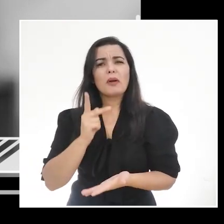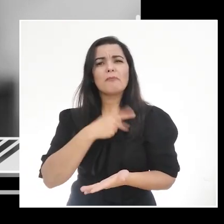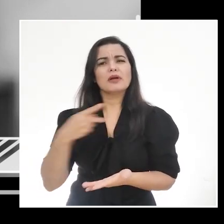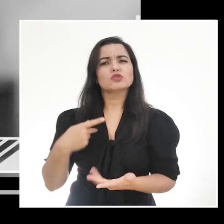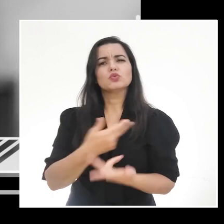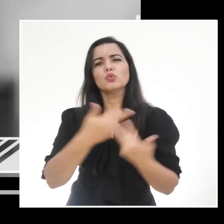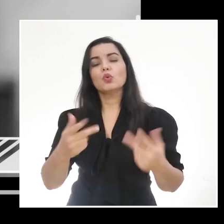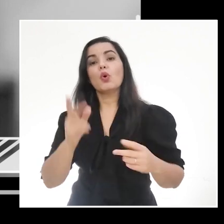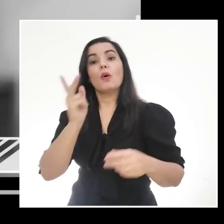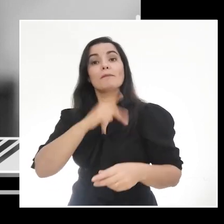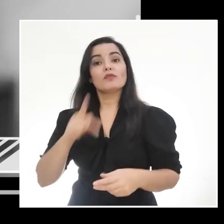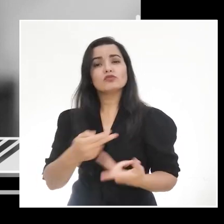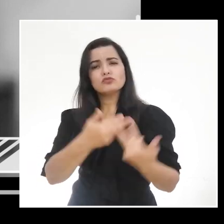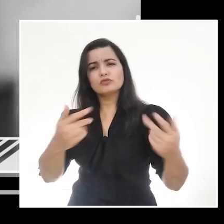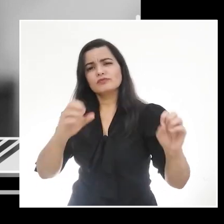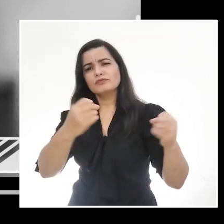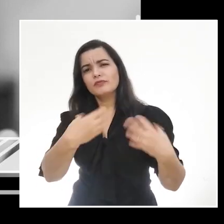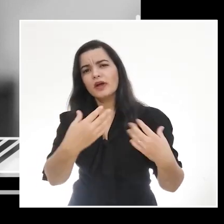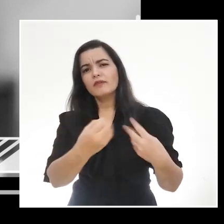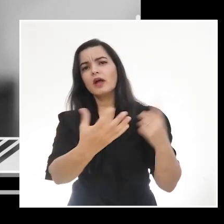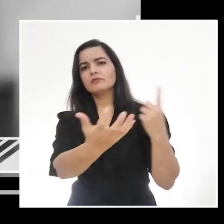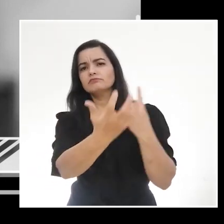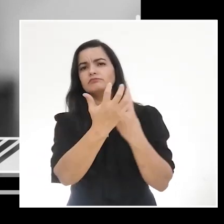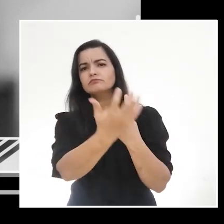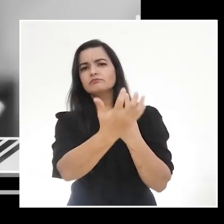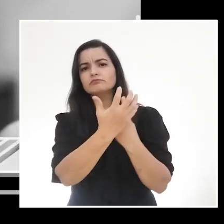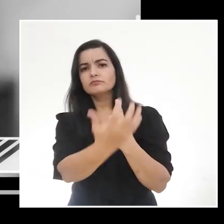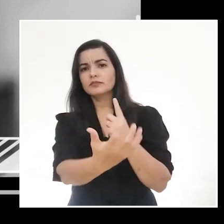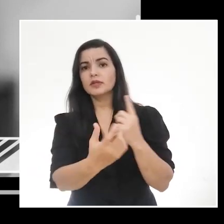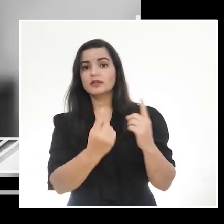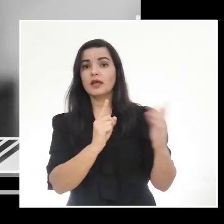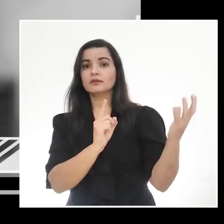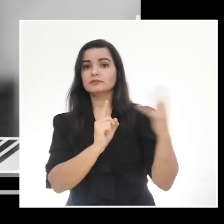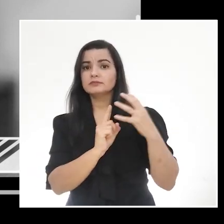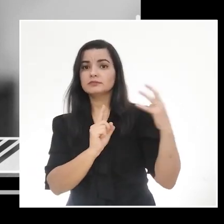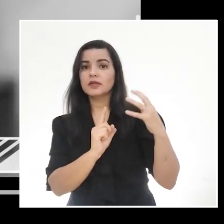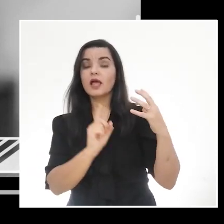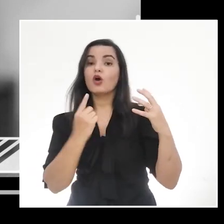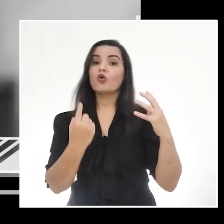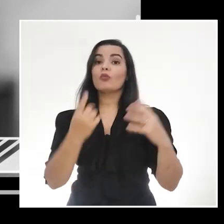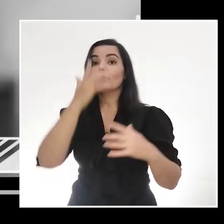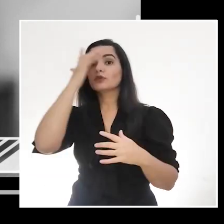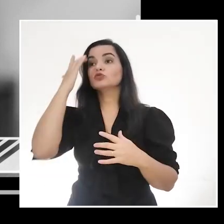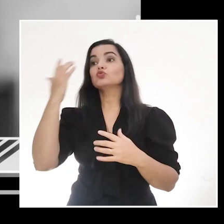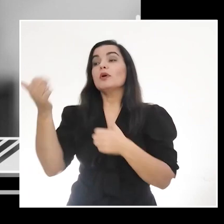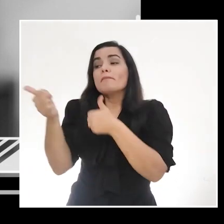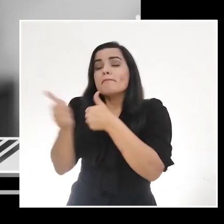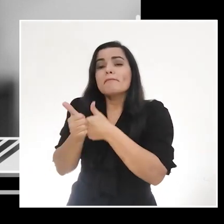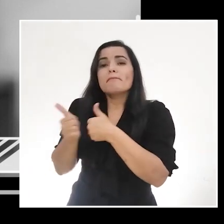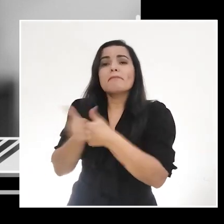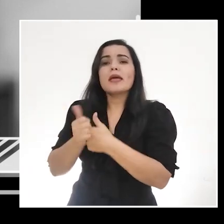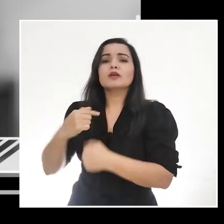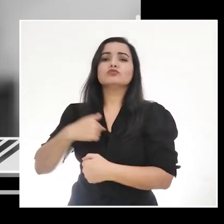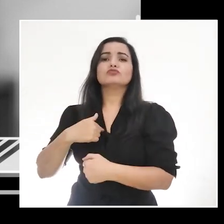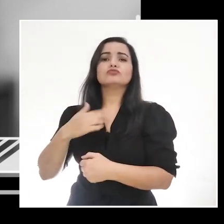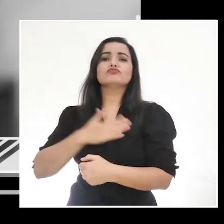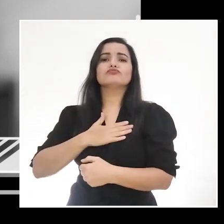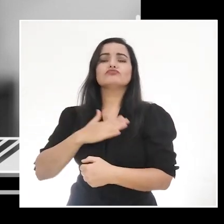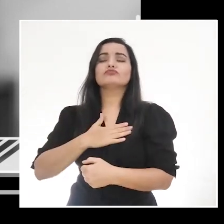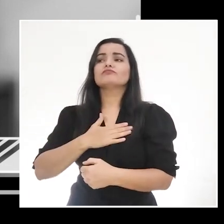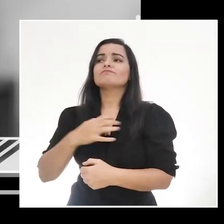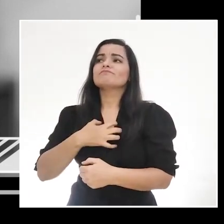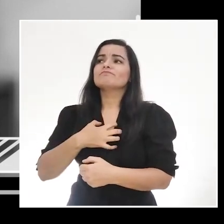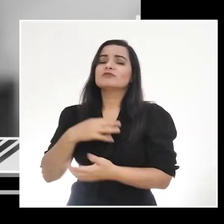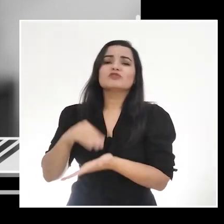eu sempre senti falta, apesar dos pastores, professores de escola dominical que foram influenciadores da minha